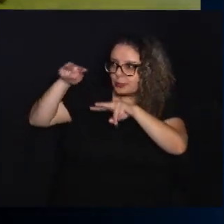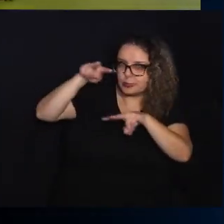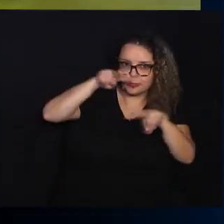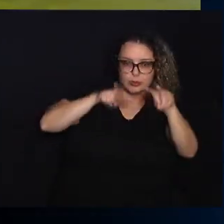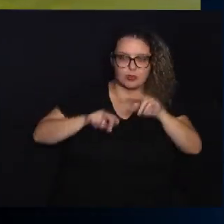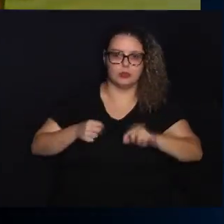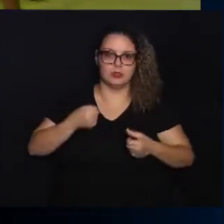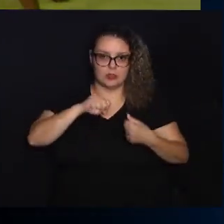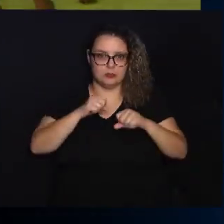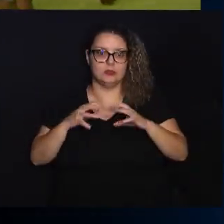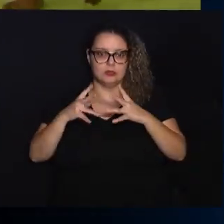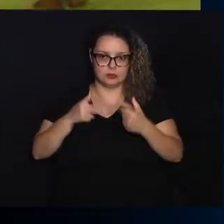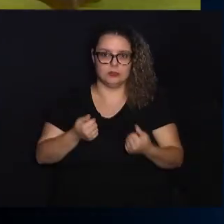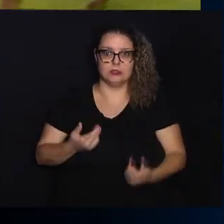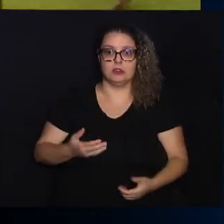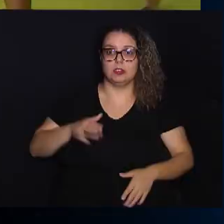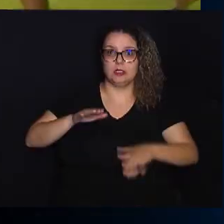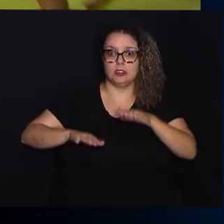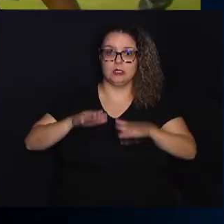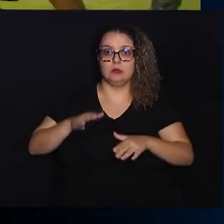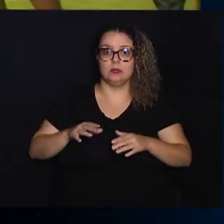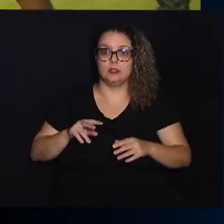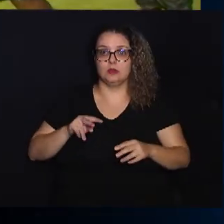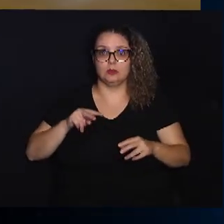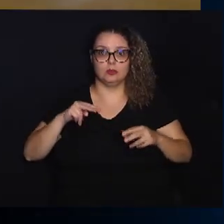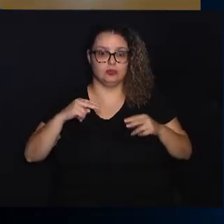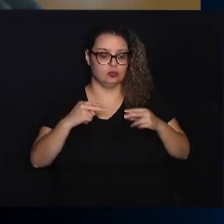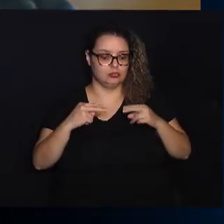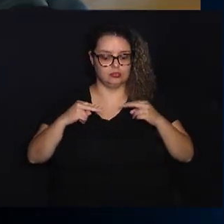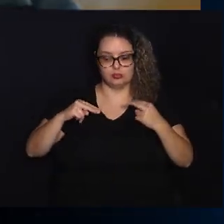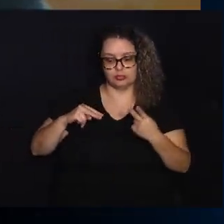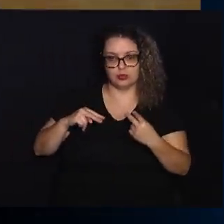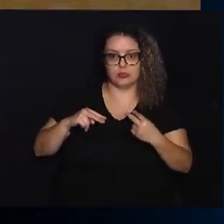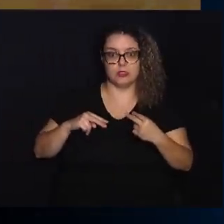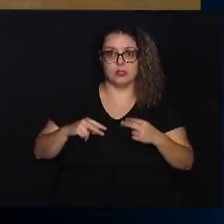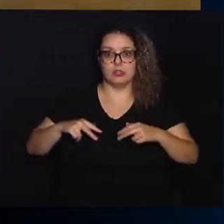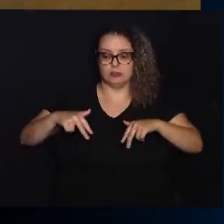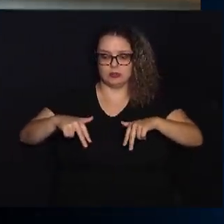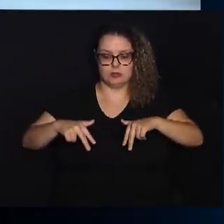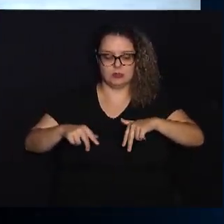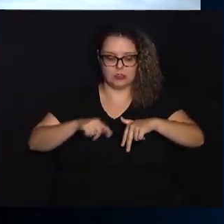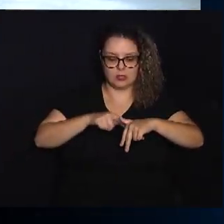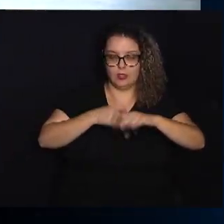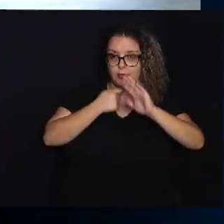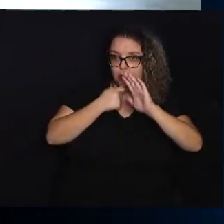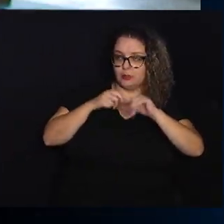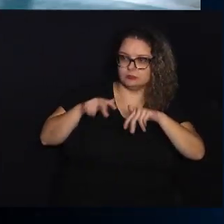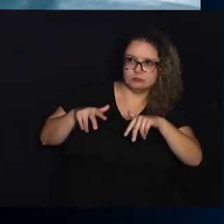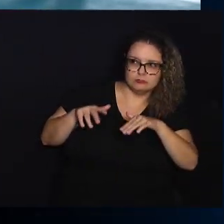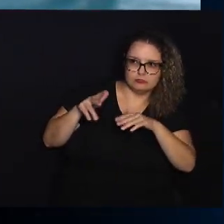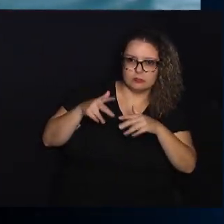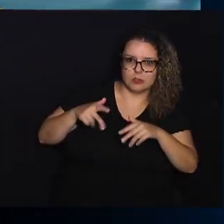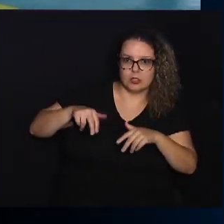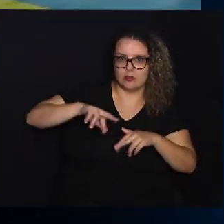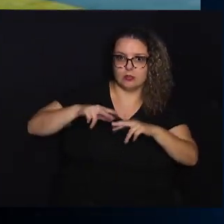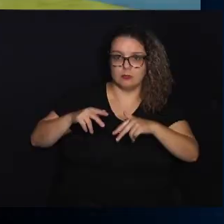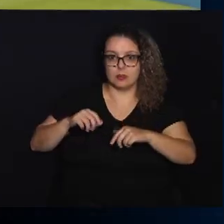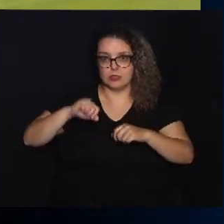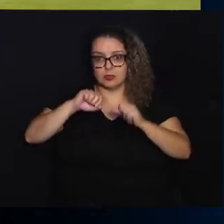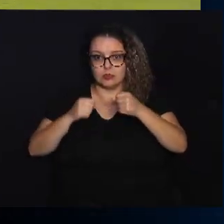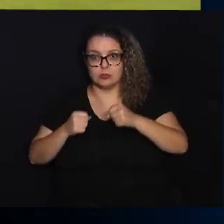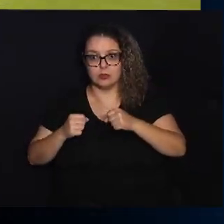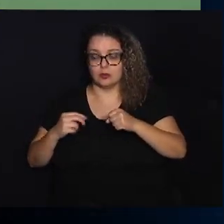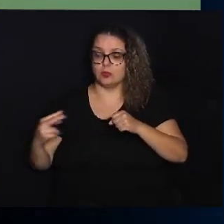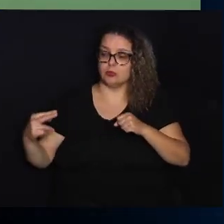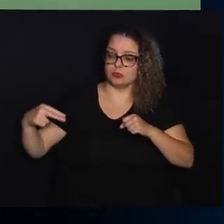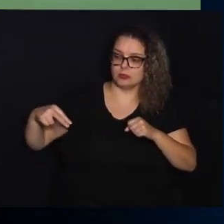toda a luta, né? Porque dependendo da angulação, se o lutador está de costas para um dos árbitros, às vezes ele não pega